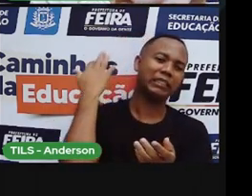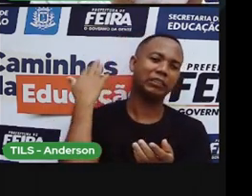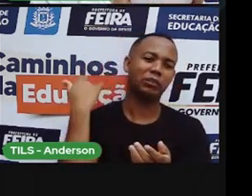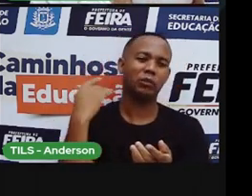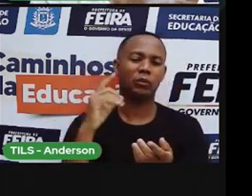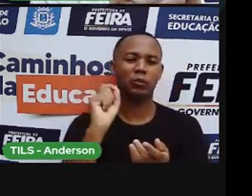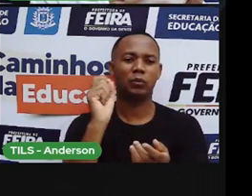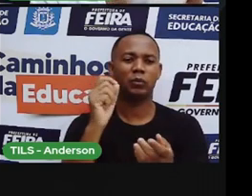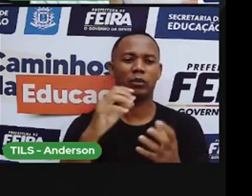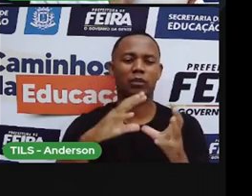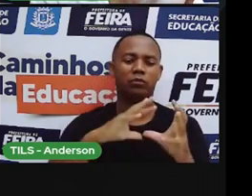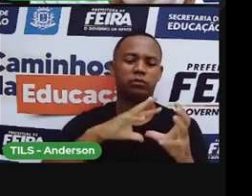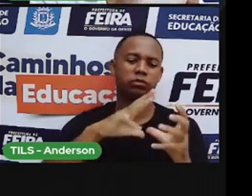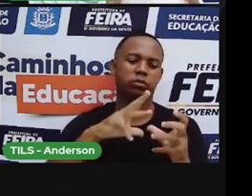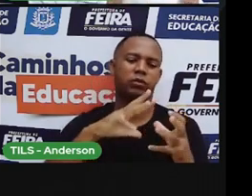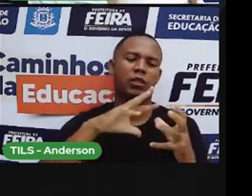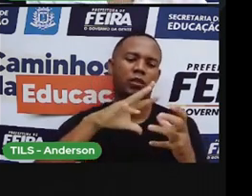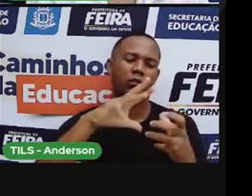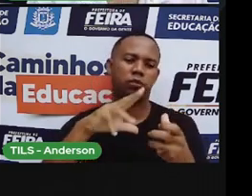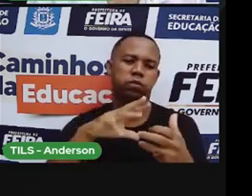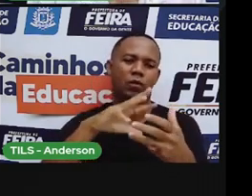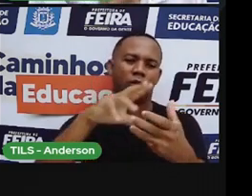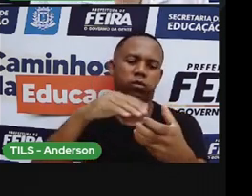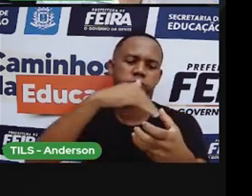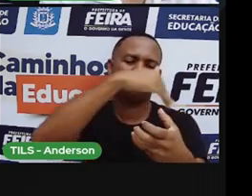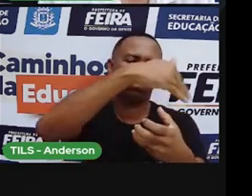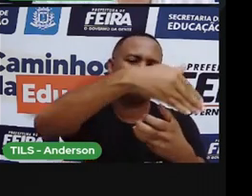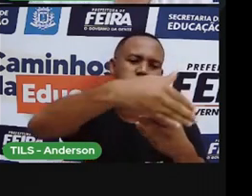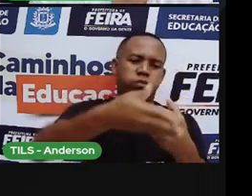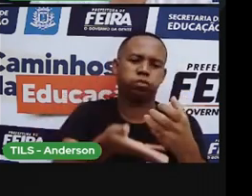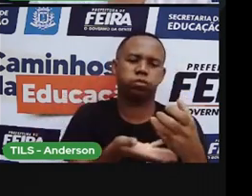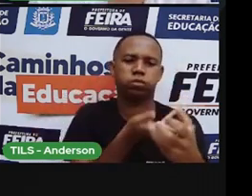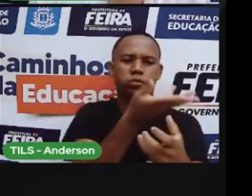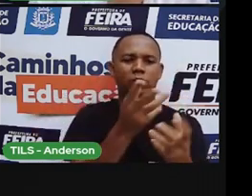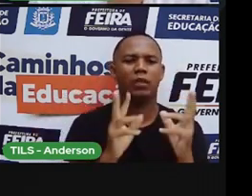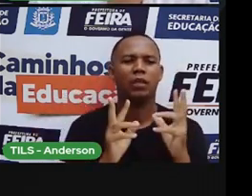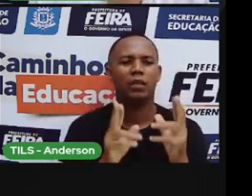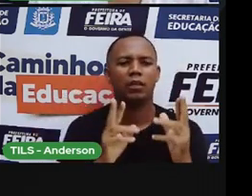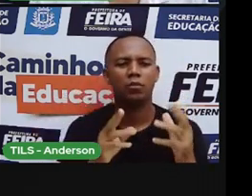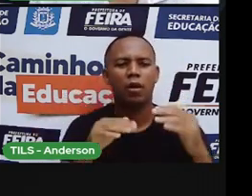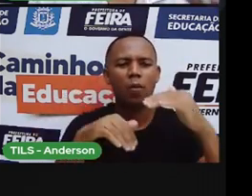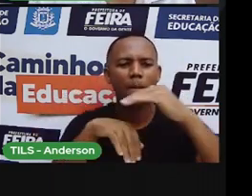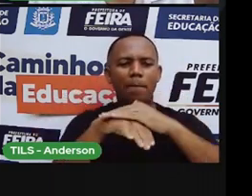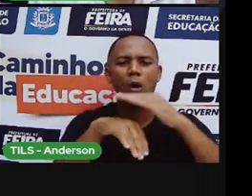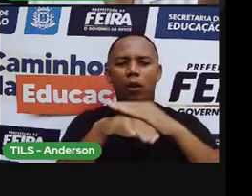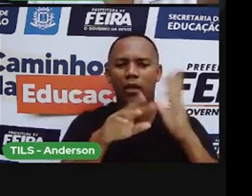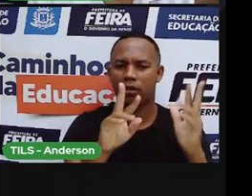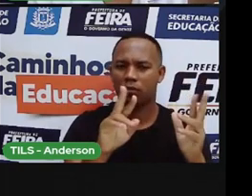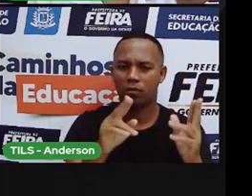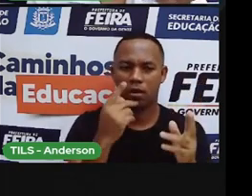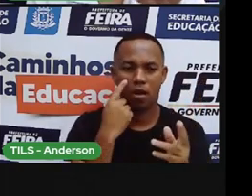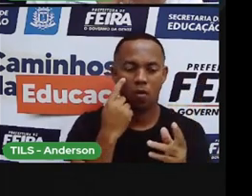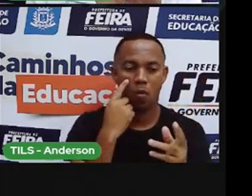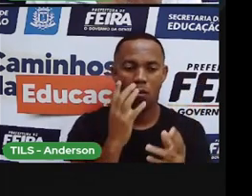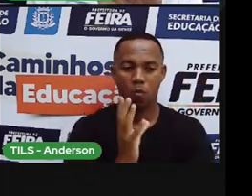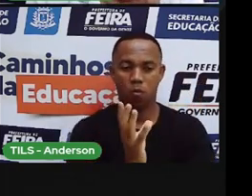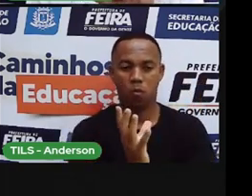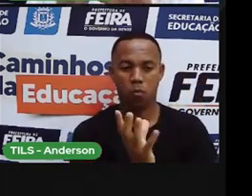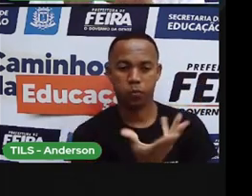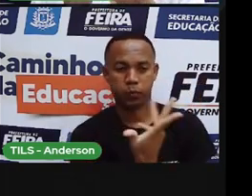Ó, se desgastando e foi acabando virando esse formato, que não é necessariamente a Terra não tem